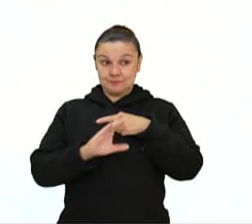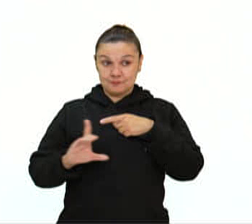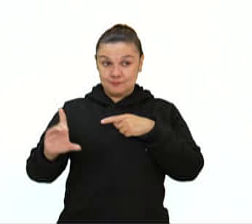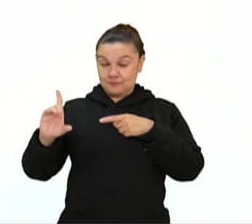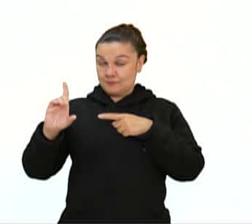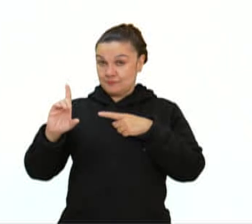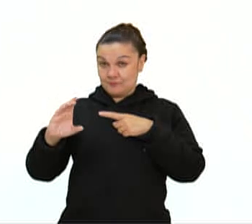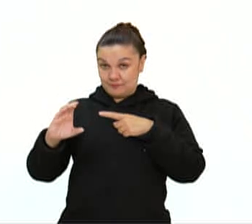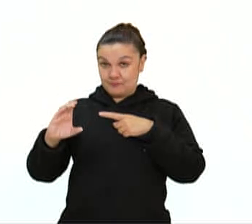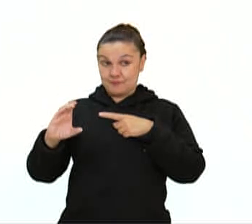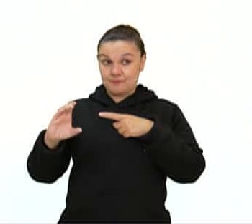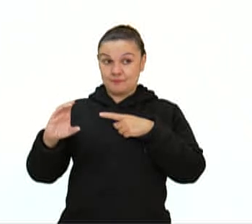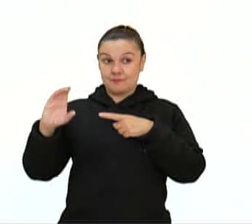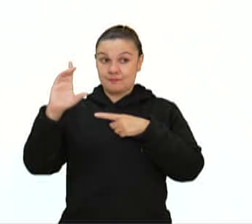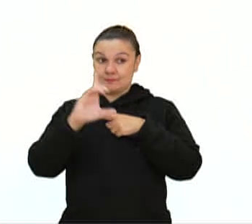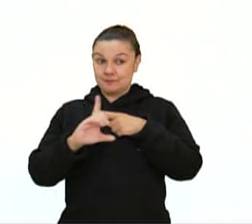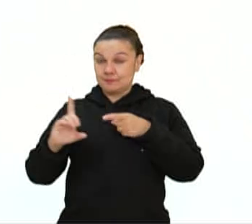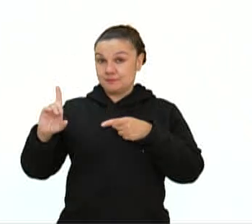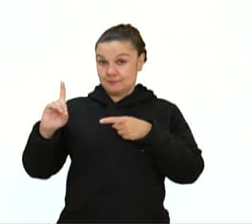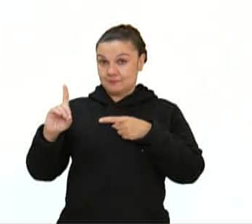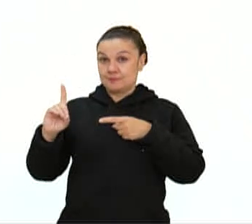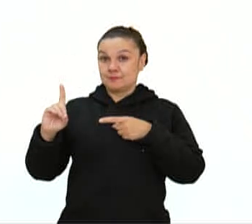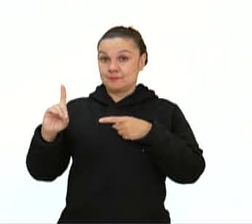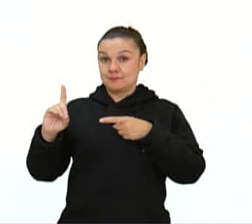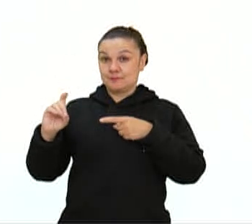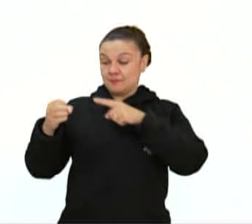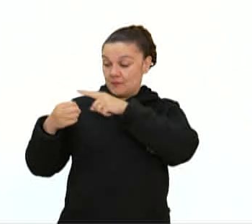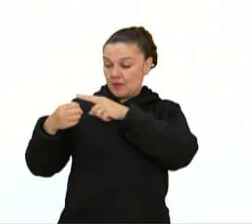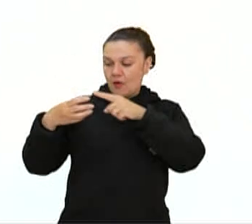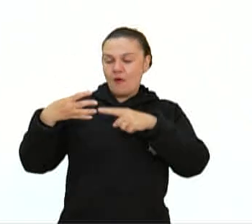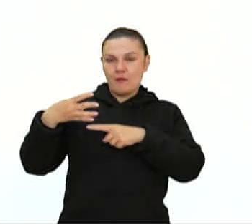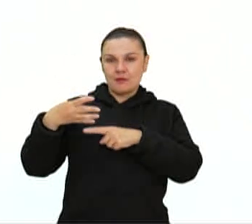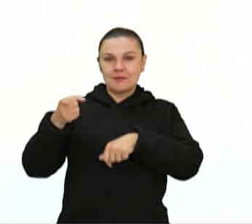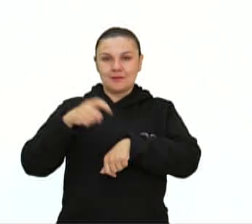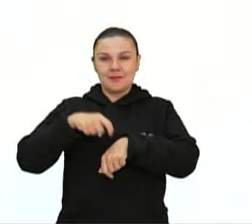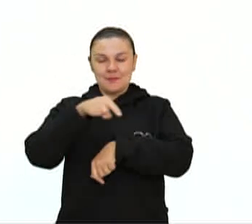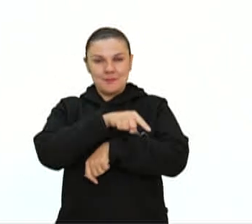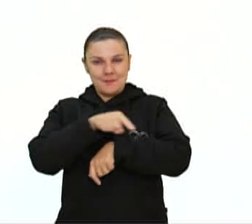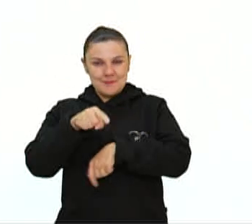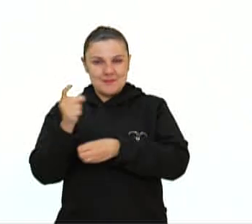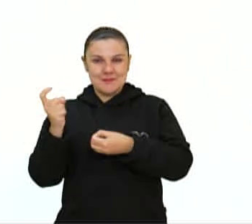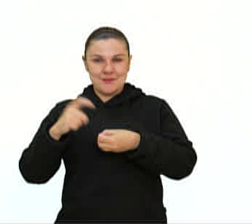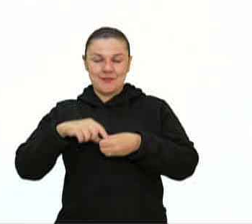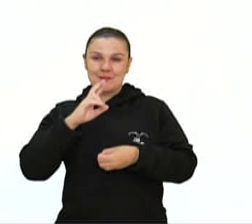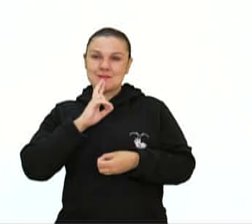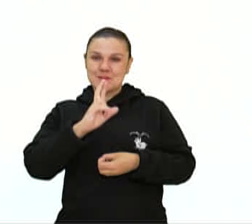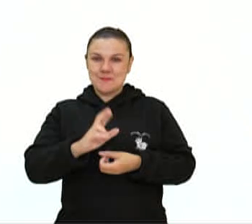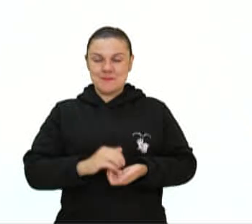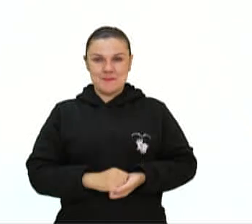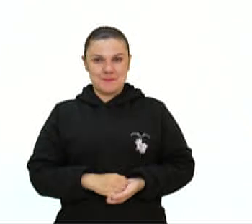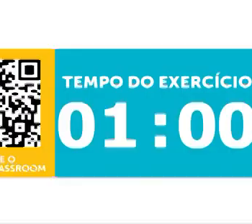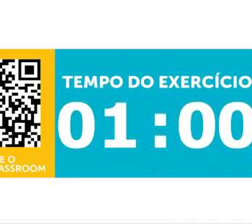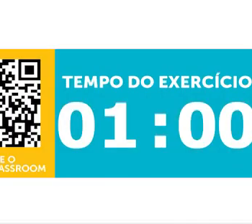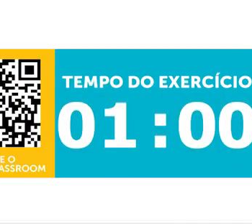expiração, alternativa C, inspiração ou alternativa D, hematose. Reflitam e já voltamos com a resposta.